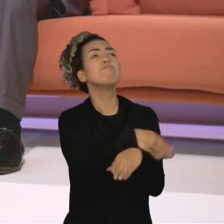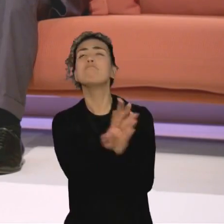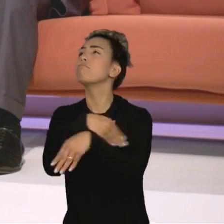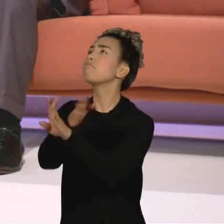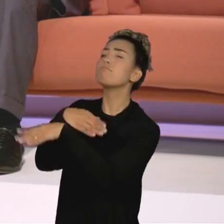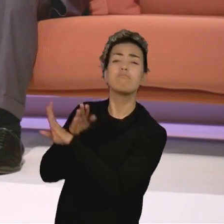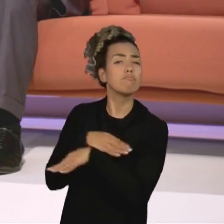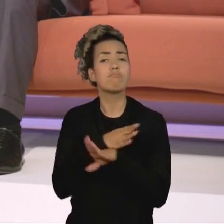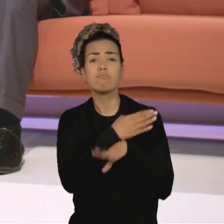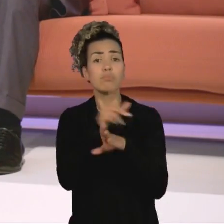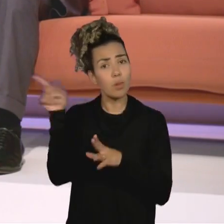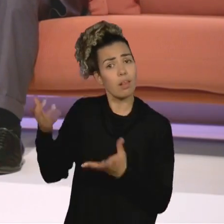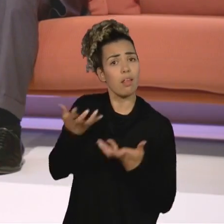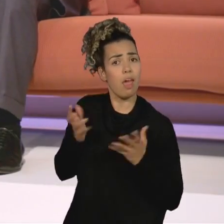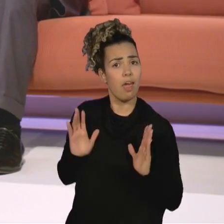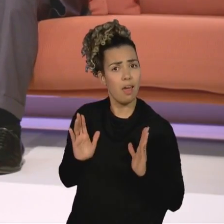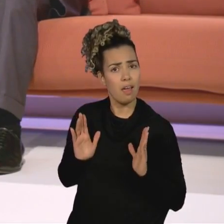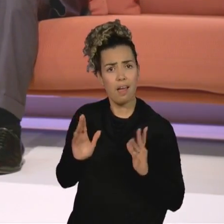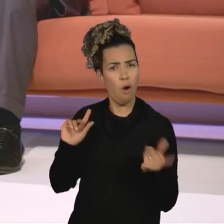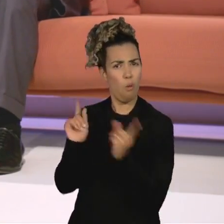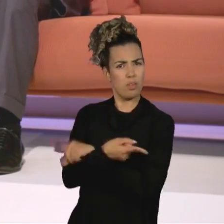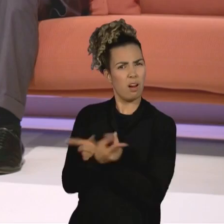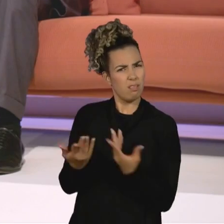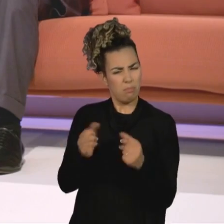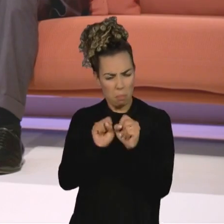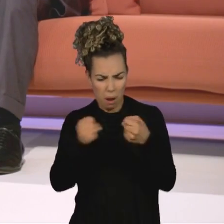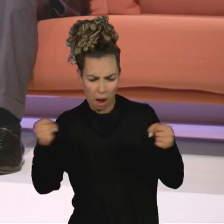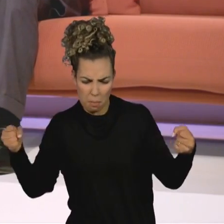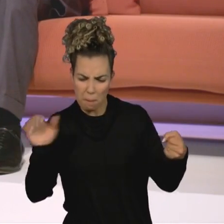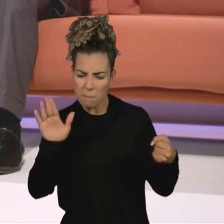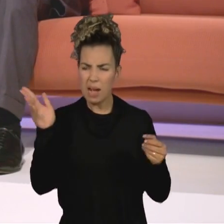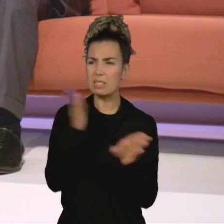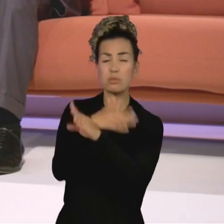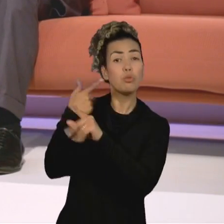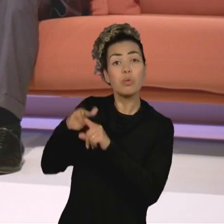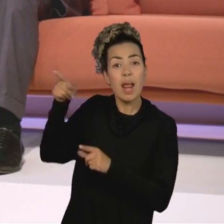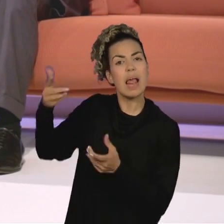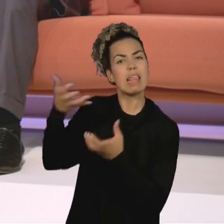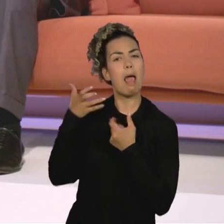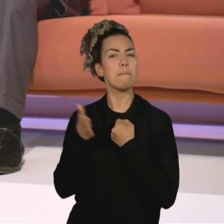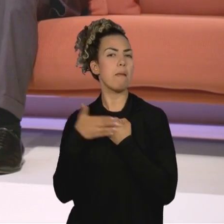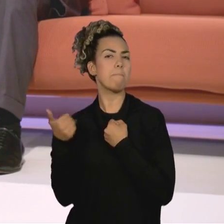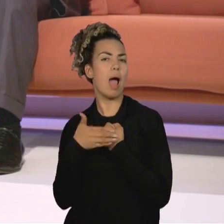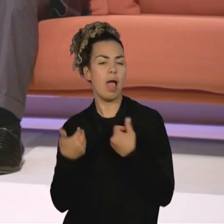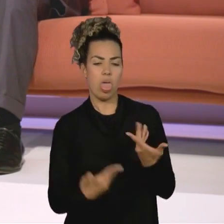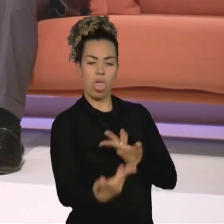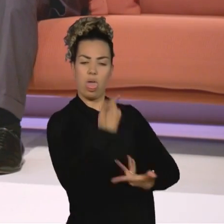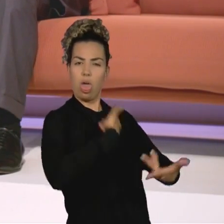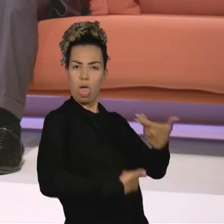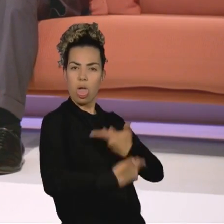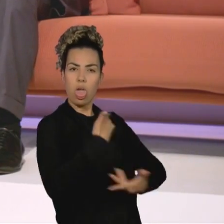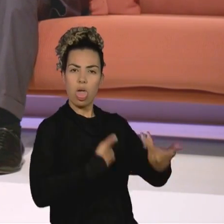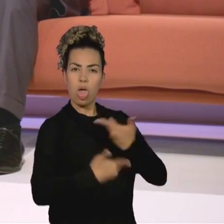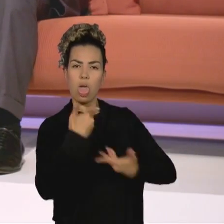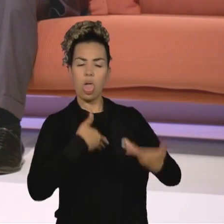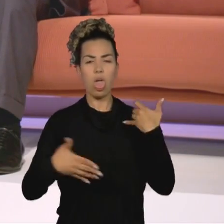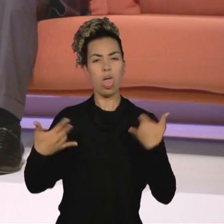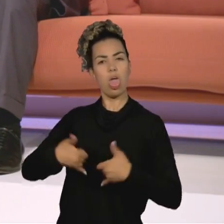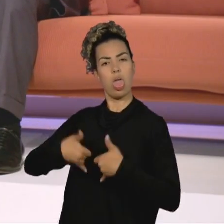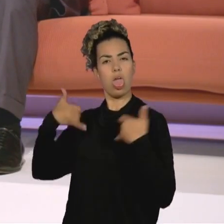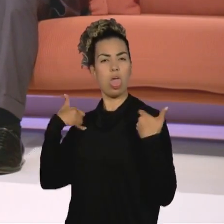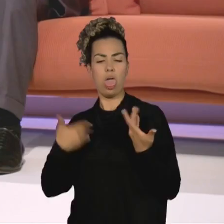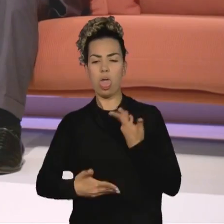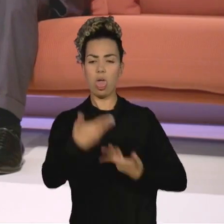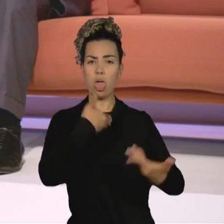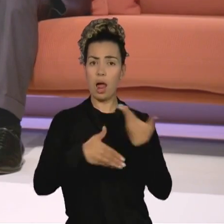velhice, e esse rei, ele quer ser adulado, ele quer ser mimado, ele precisa desse amor. E aí ele pede para essas 2